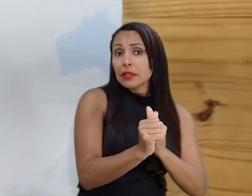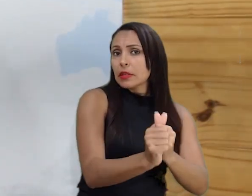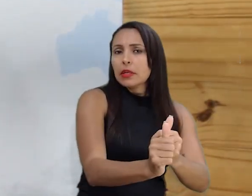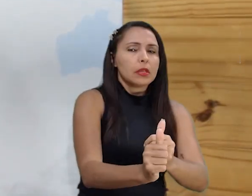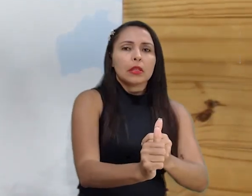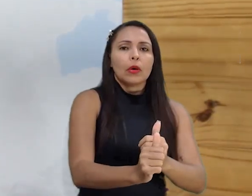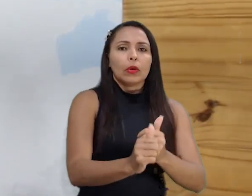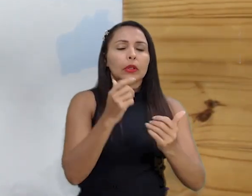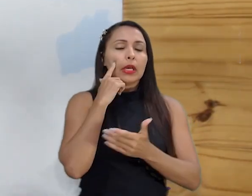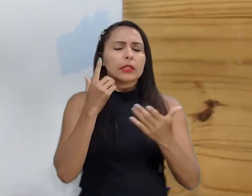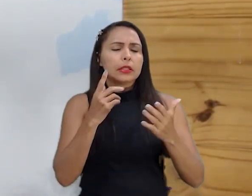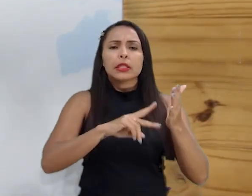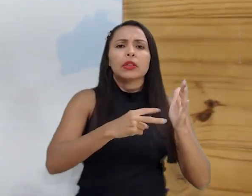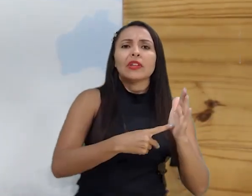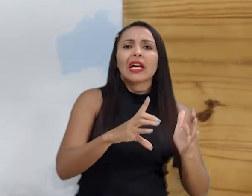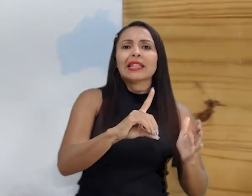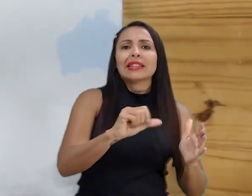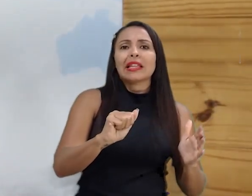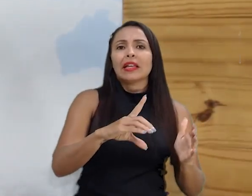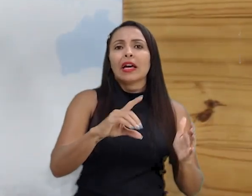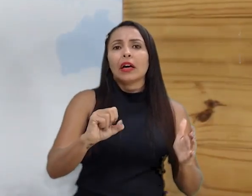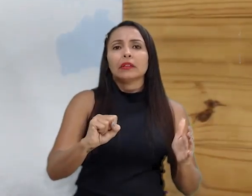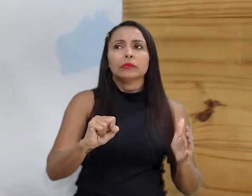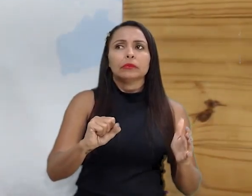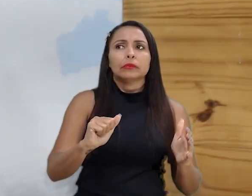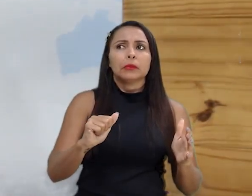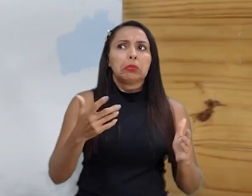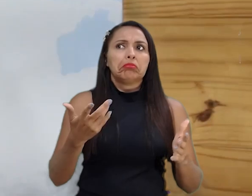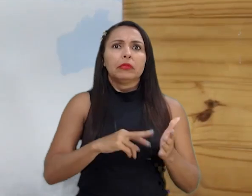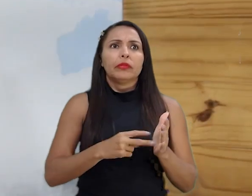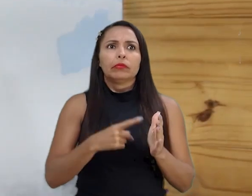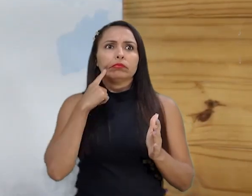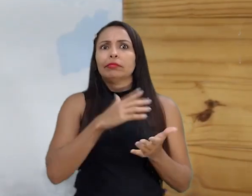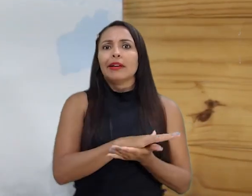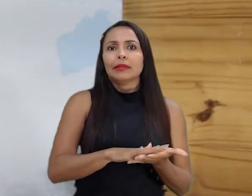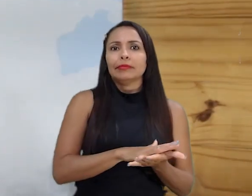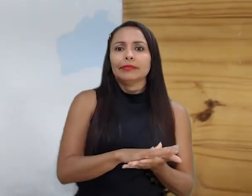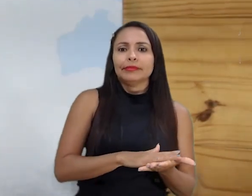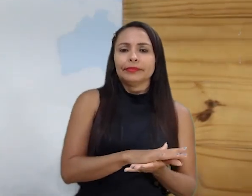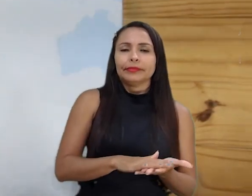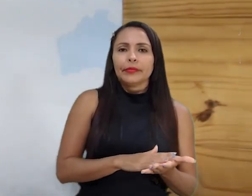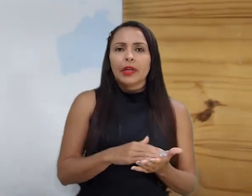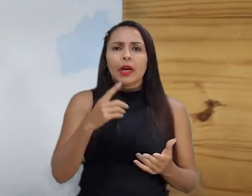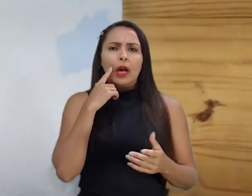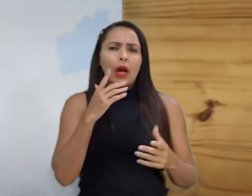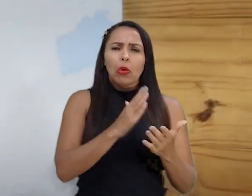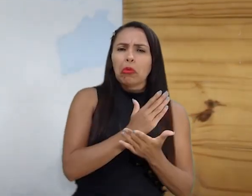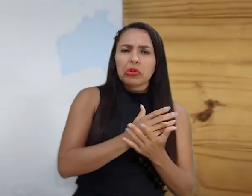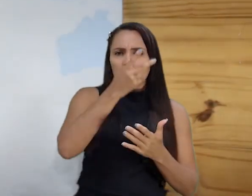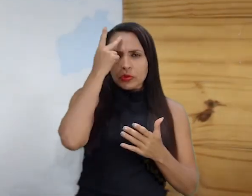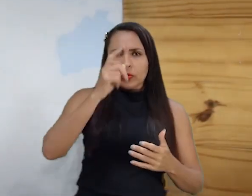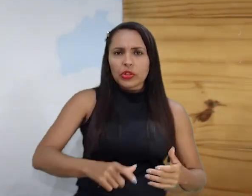nome, Dada. O que significa Dada? Nada. Tem gente que diz que é cavalo de pau, brinquedo